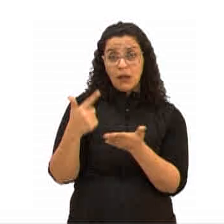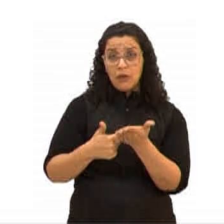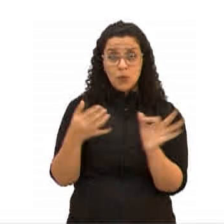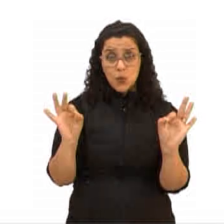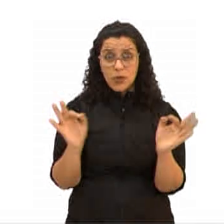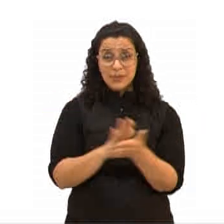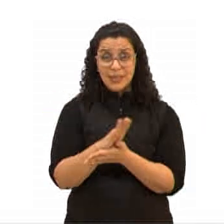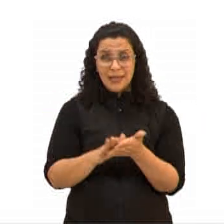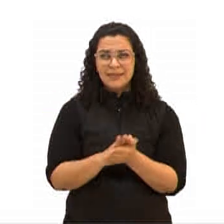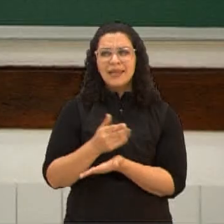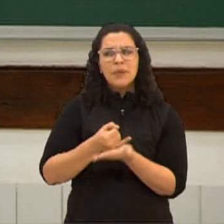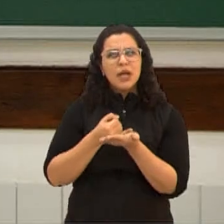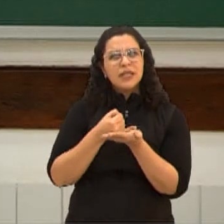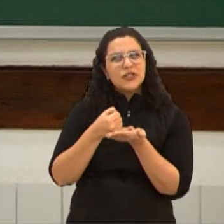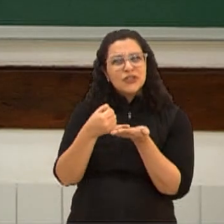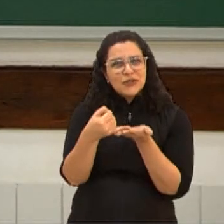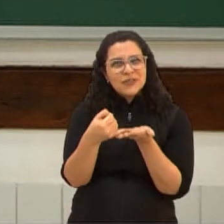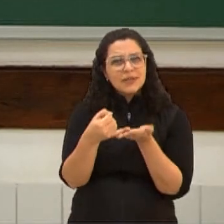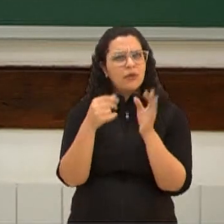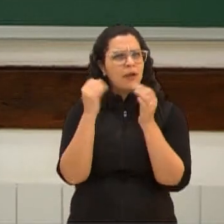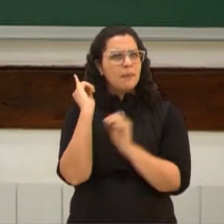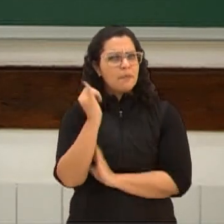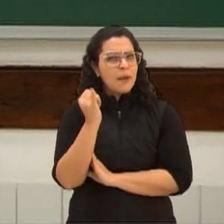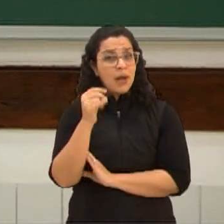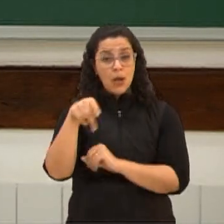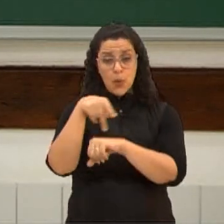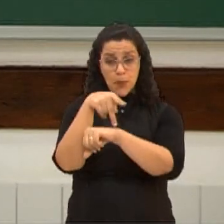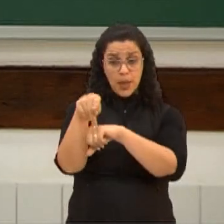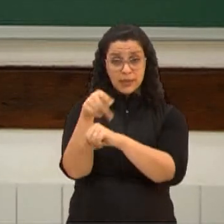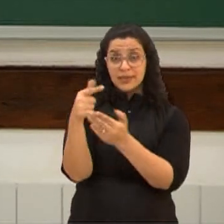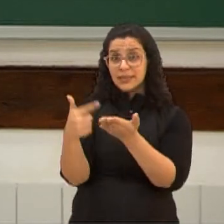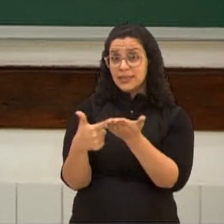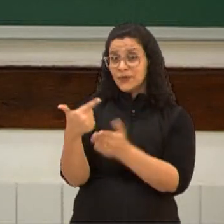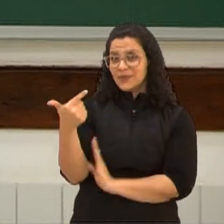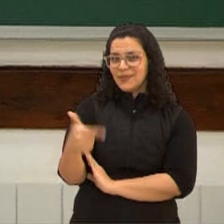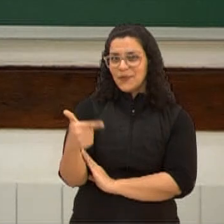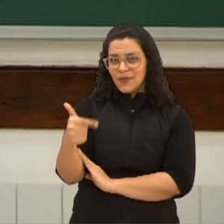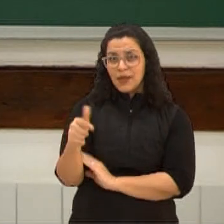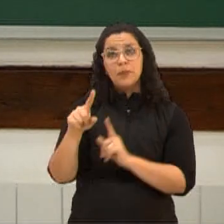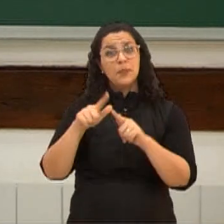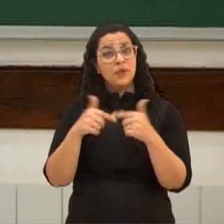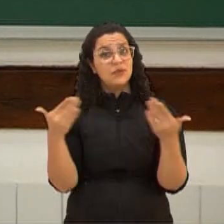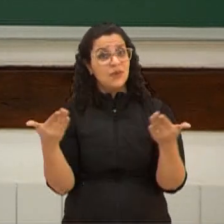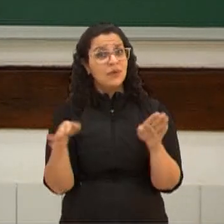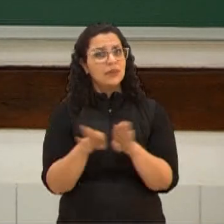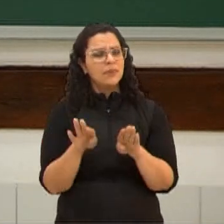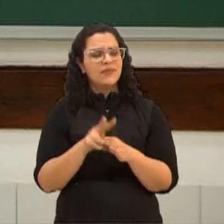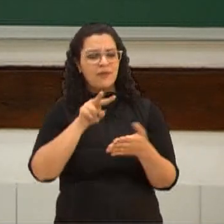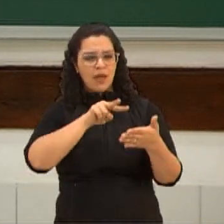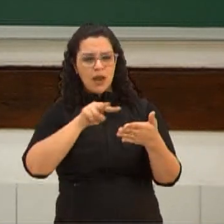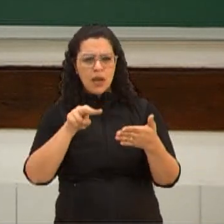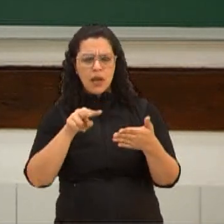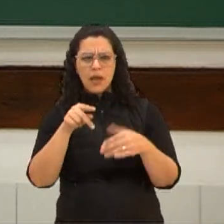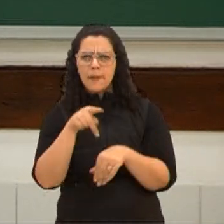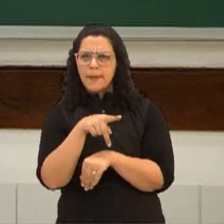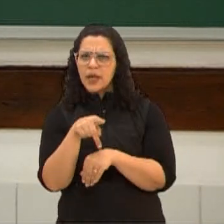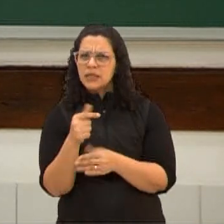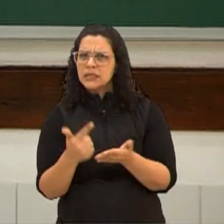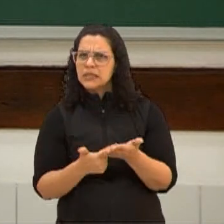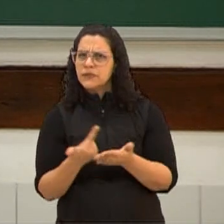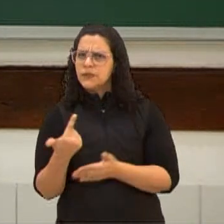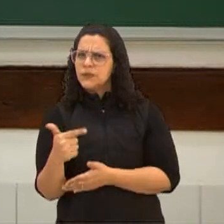livros. Lembra que ela inicia dizendo um país sem livros? Então, quando você já olha ali um país sem livros,